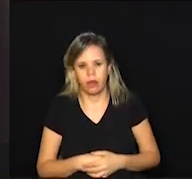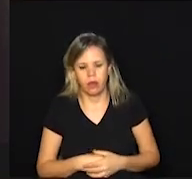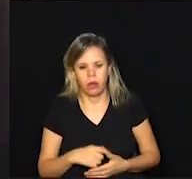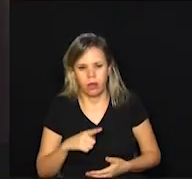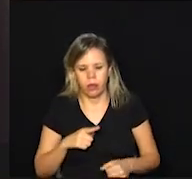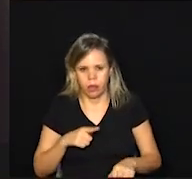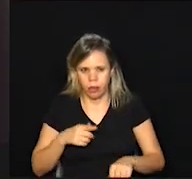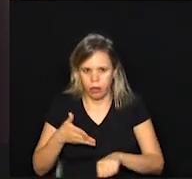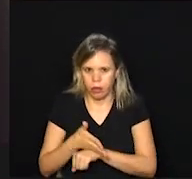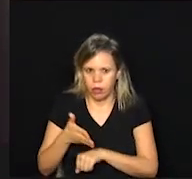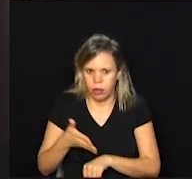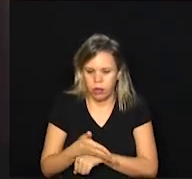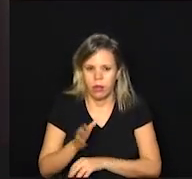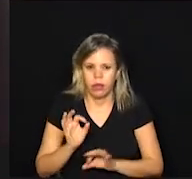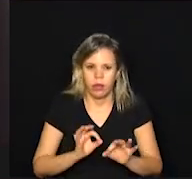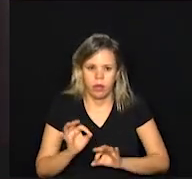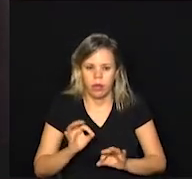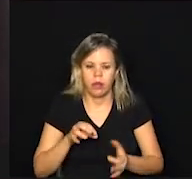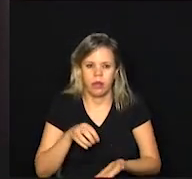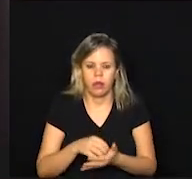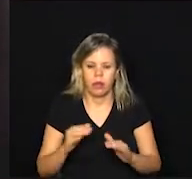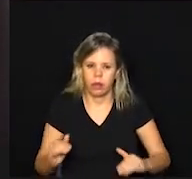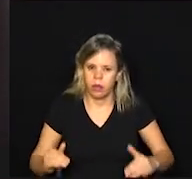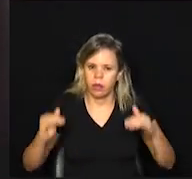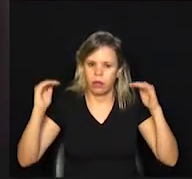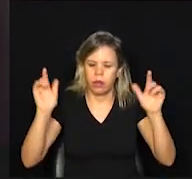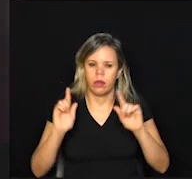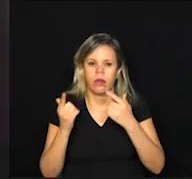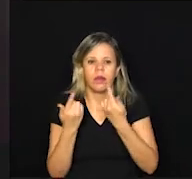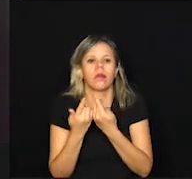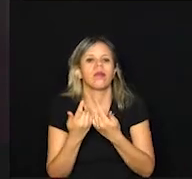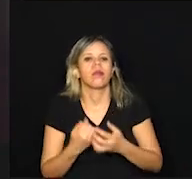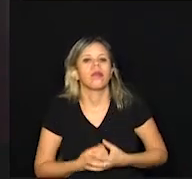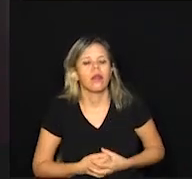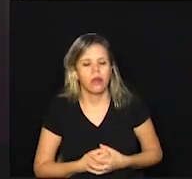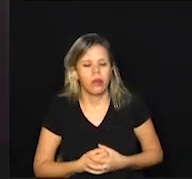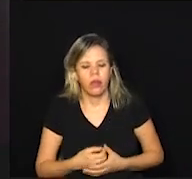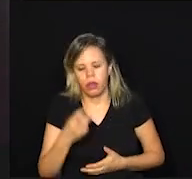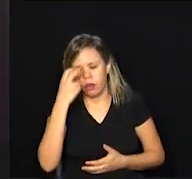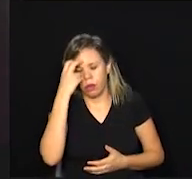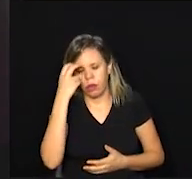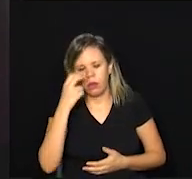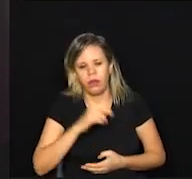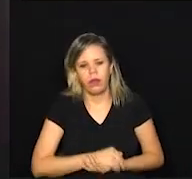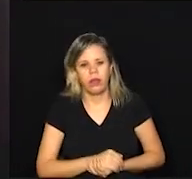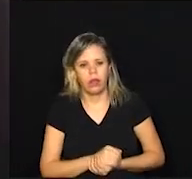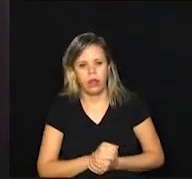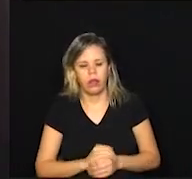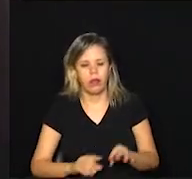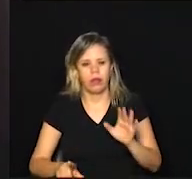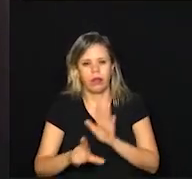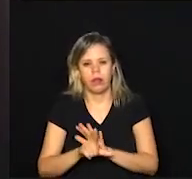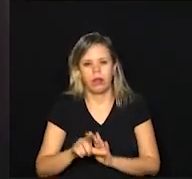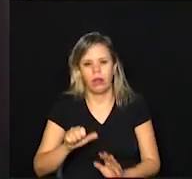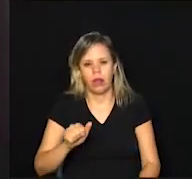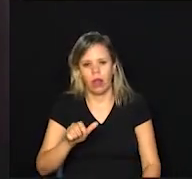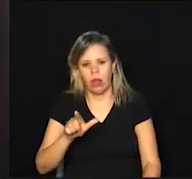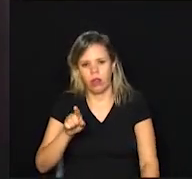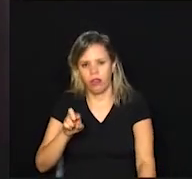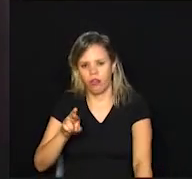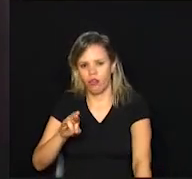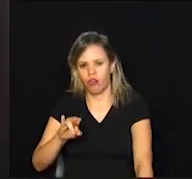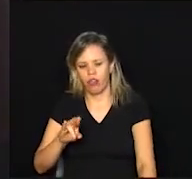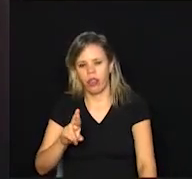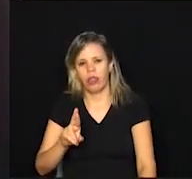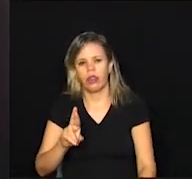teve a participação de uma organização muito grande dos grupos de cultura da cidade a própria é onde Blank teve essa